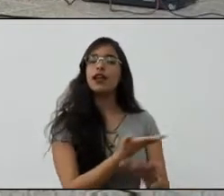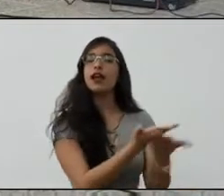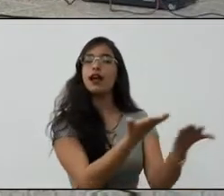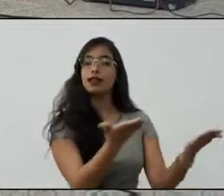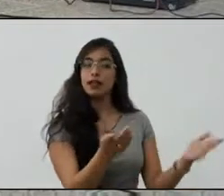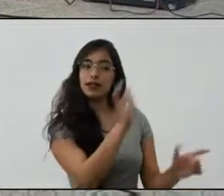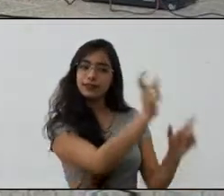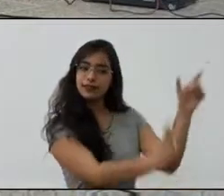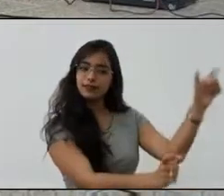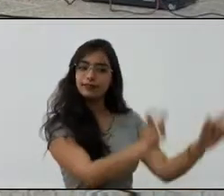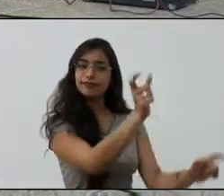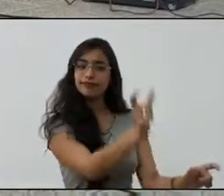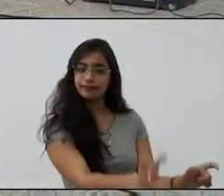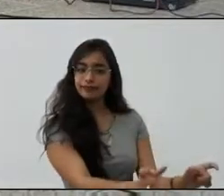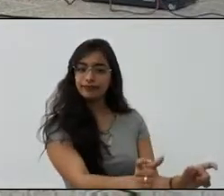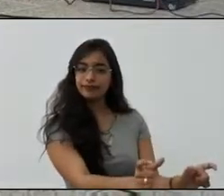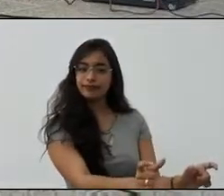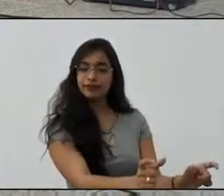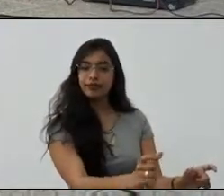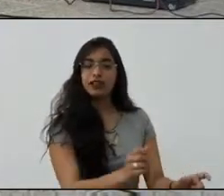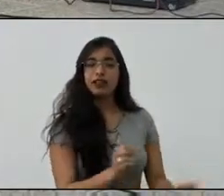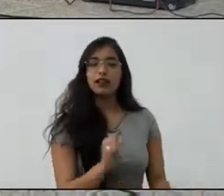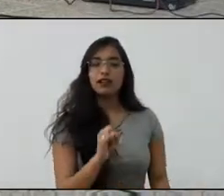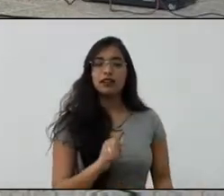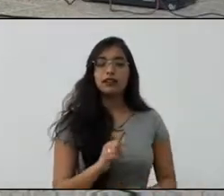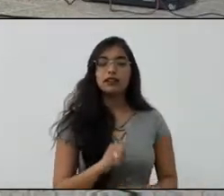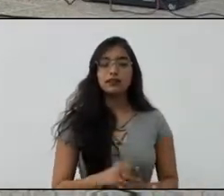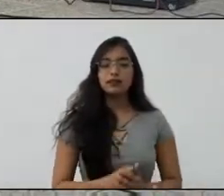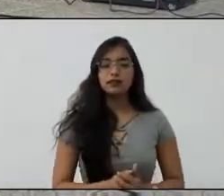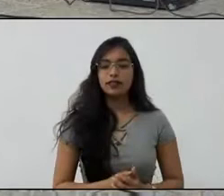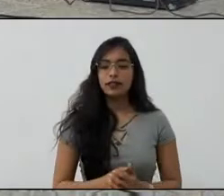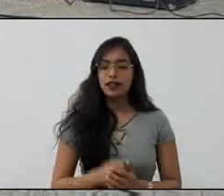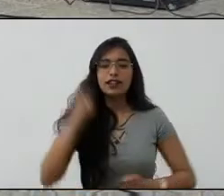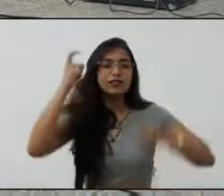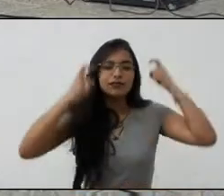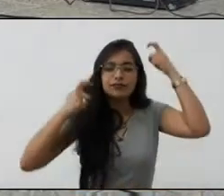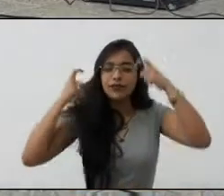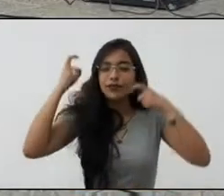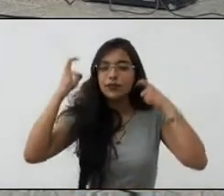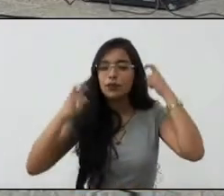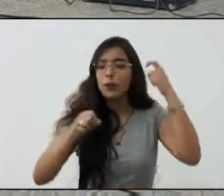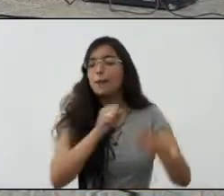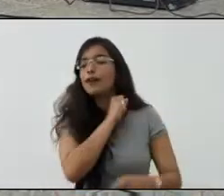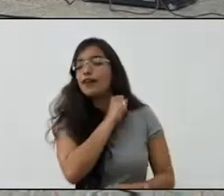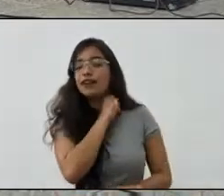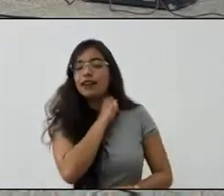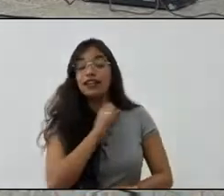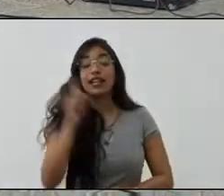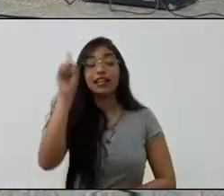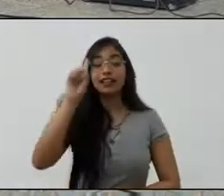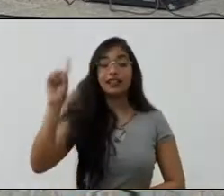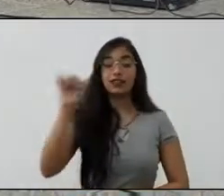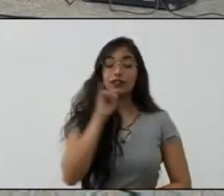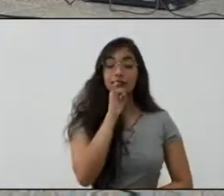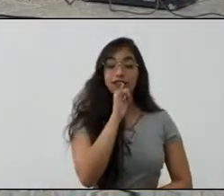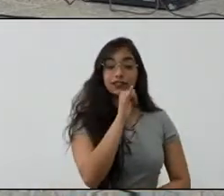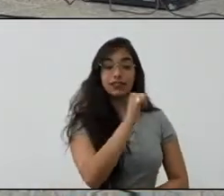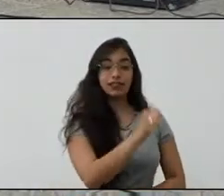submersos em preocupação, em estresse e em ansiedade? Certamente ele diria